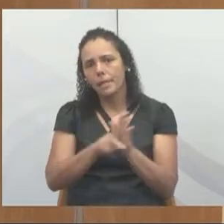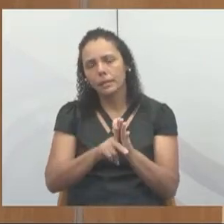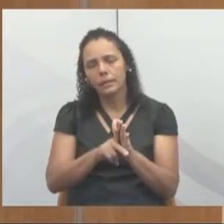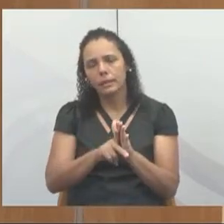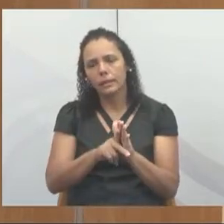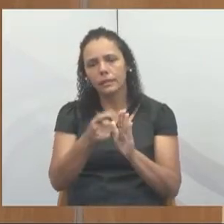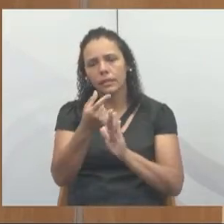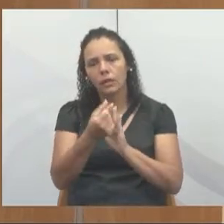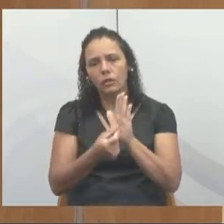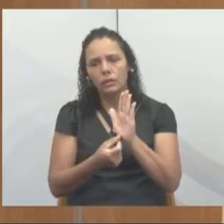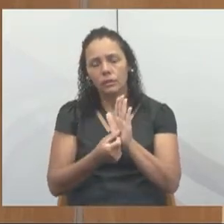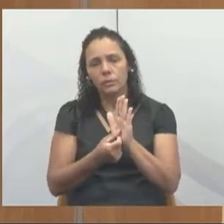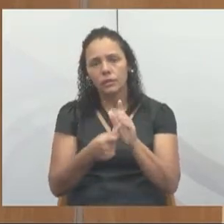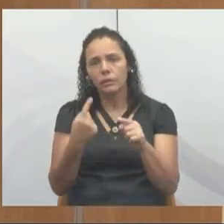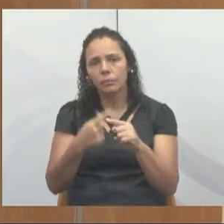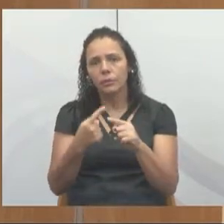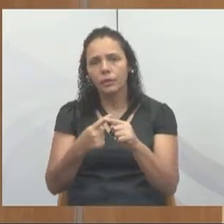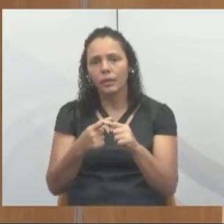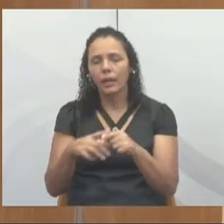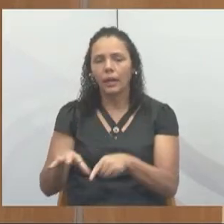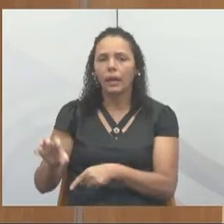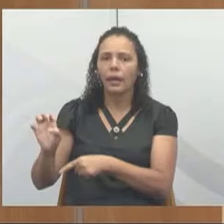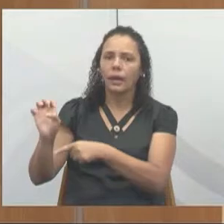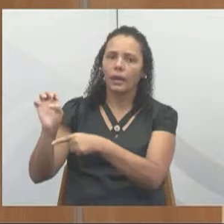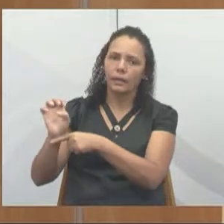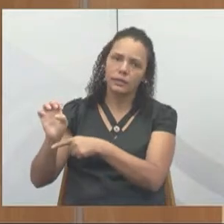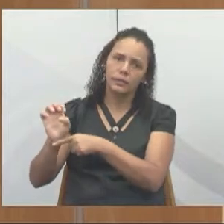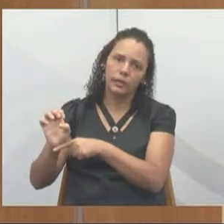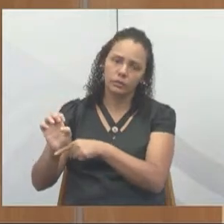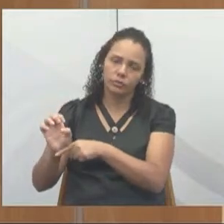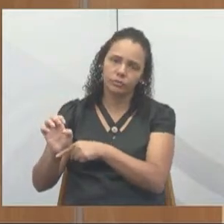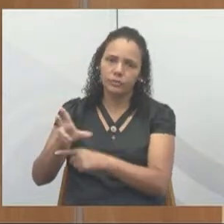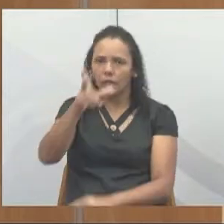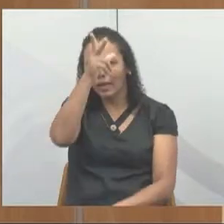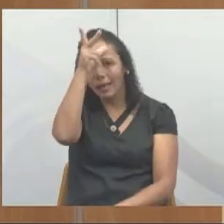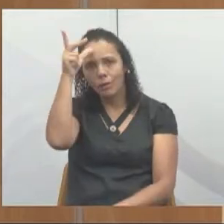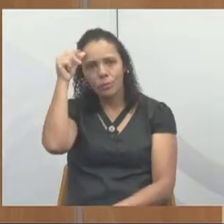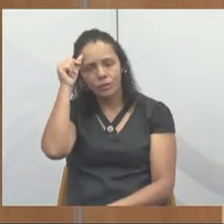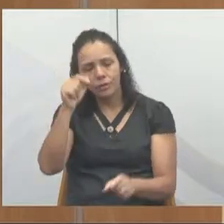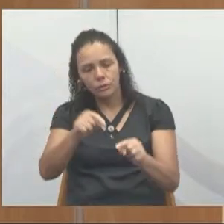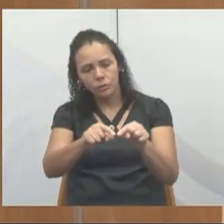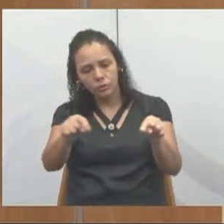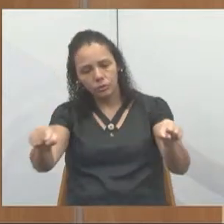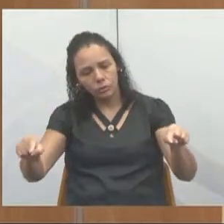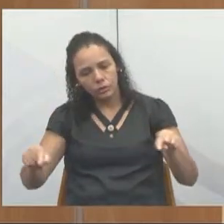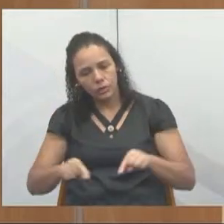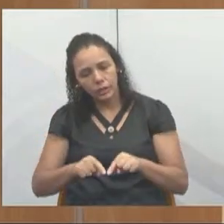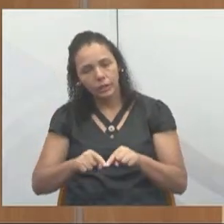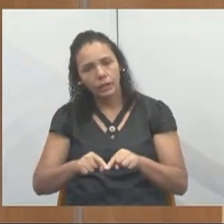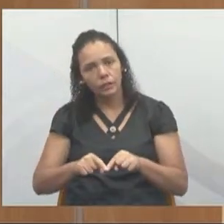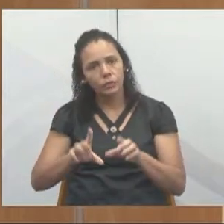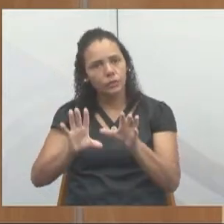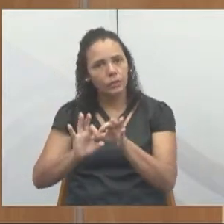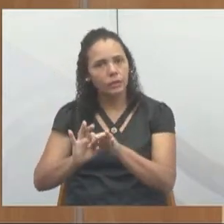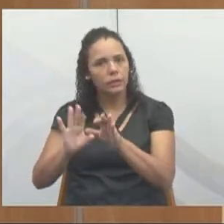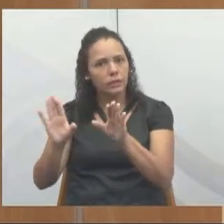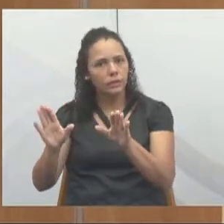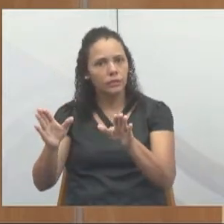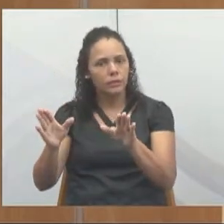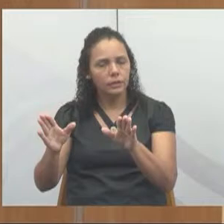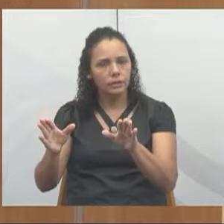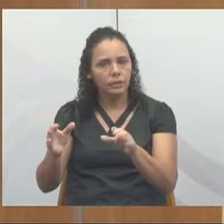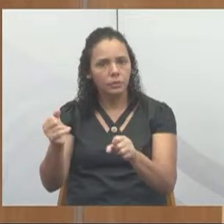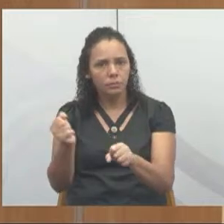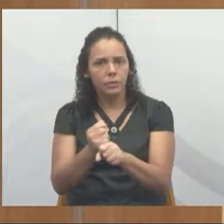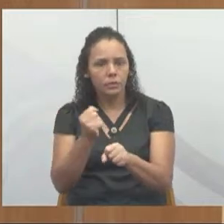e a prefeitura, onde a prefeitura cede o terreno, a prefeitura cedeu o terreno no Jardim Santa Maria e a execução total da obra é